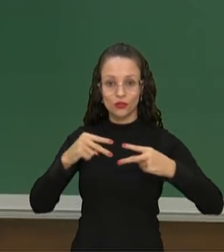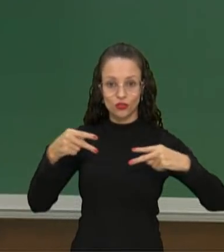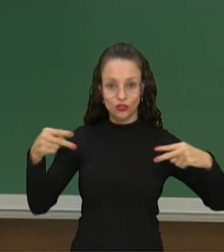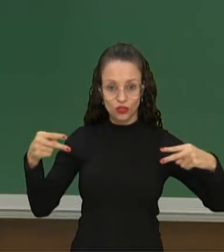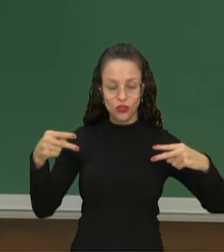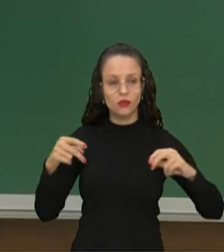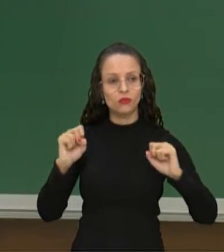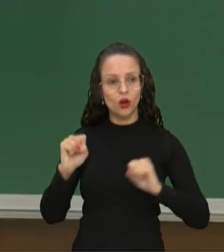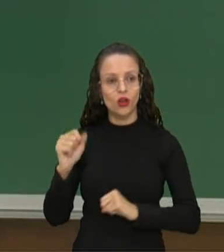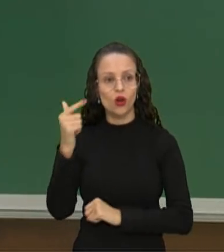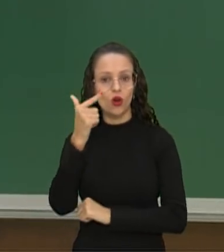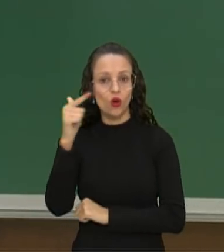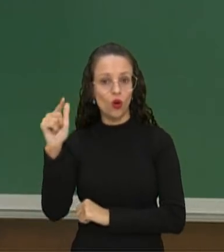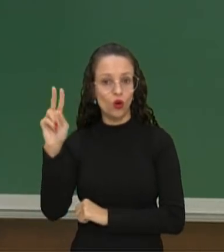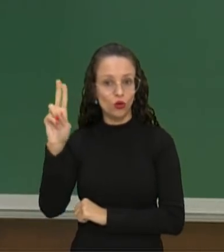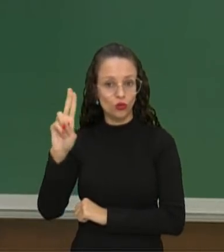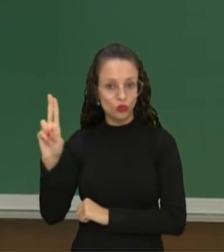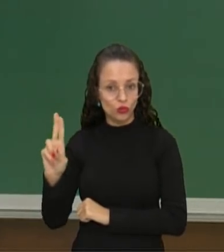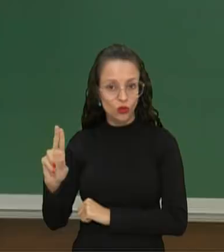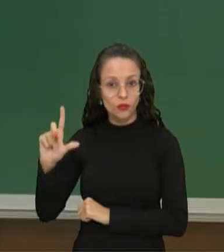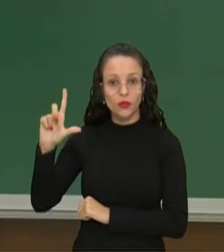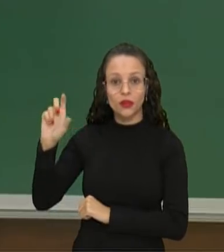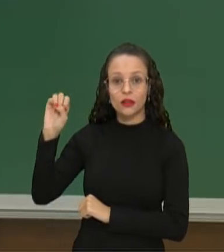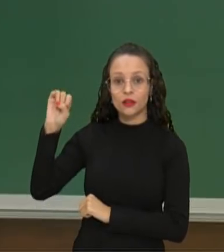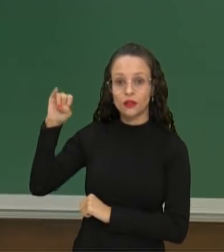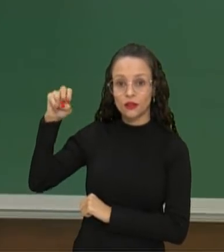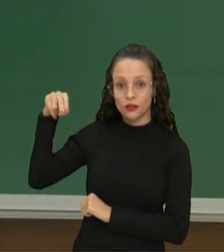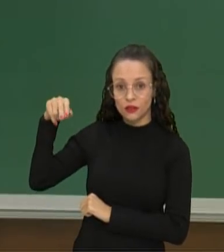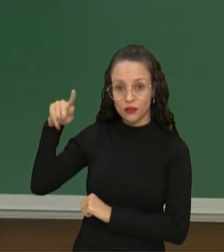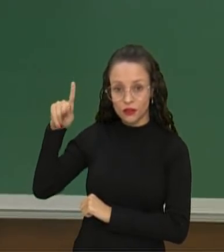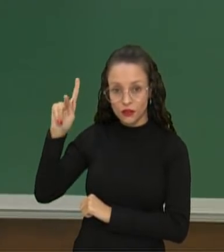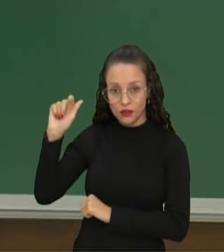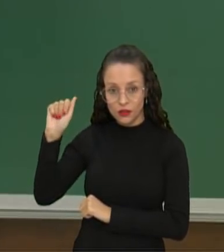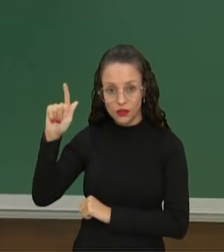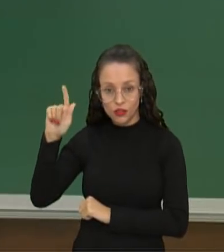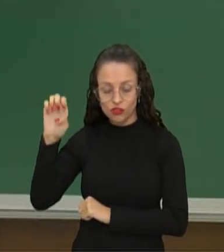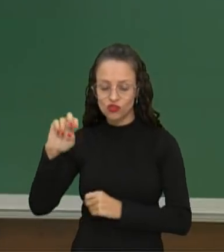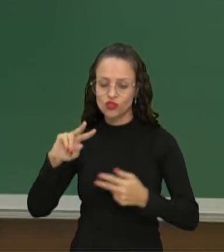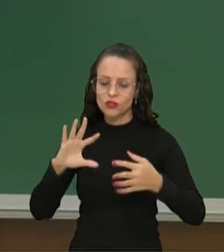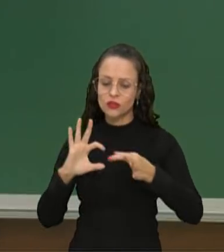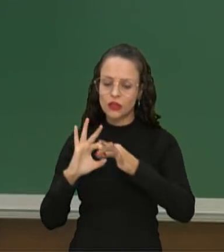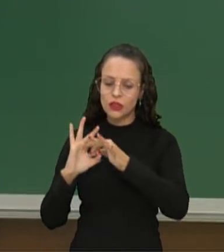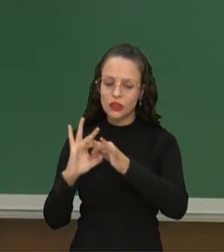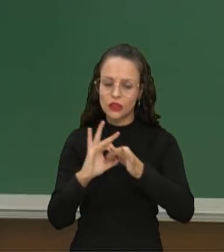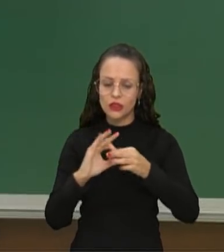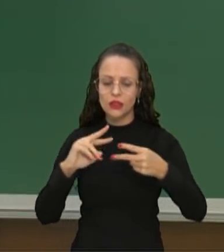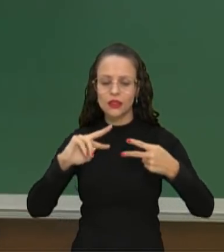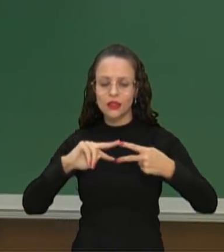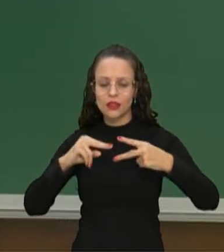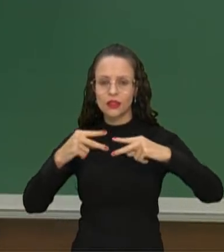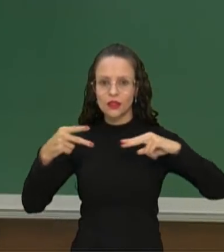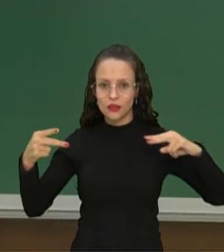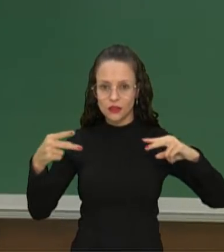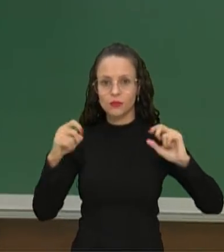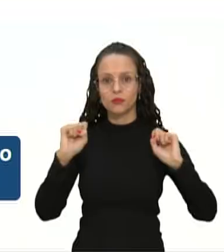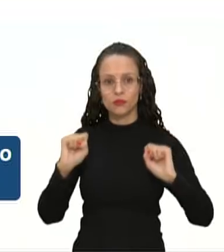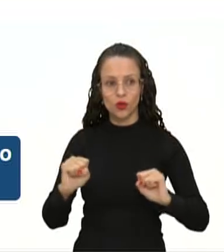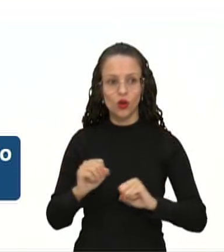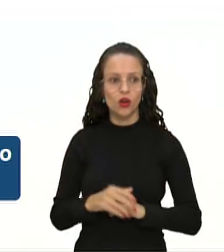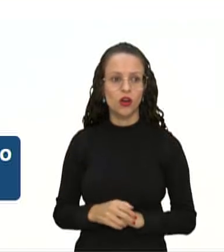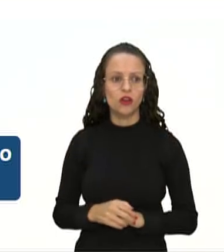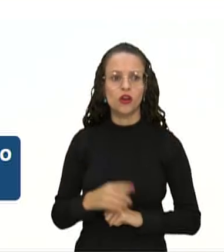receber outros nomes, tá? Linkage e ligação gênica são os principais, são os que são cobrados de vocês. Ó. Mas também pode ser chamado aqui ó, de